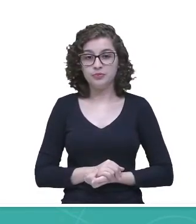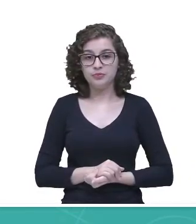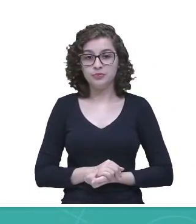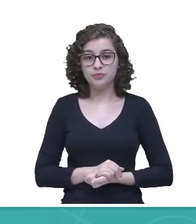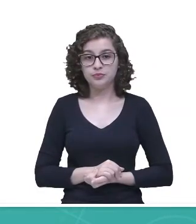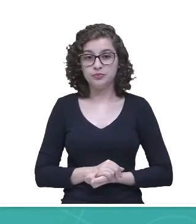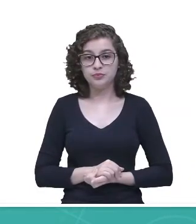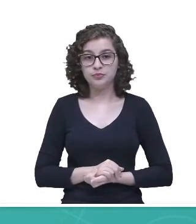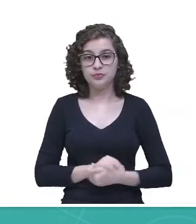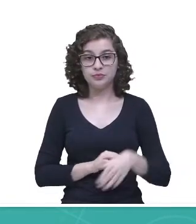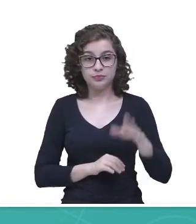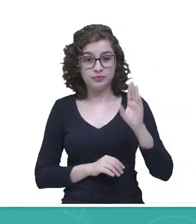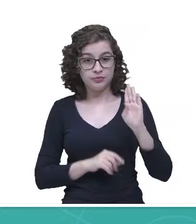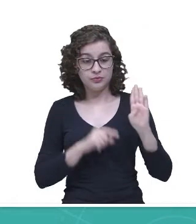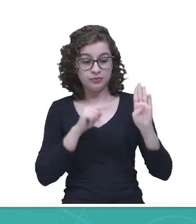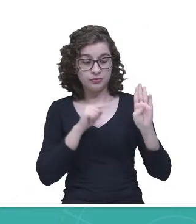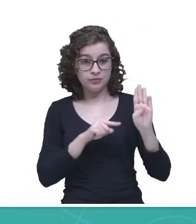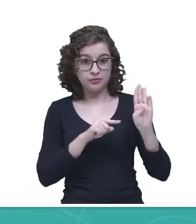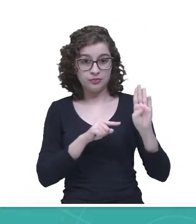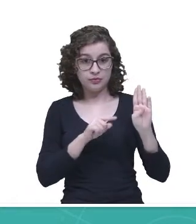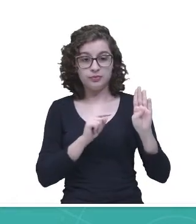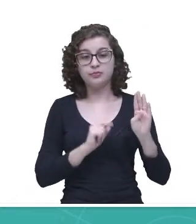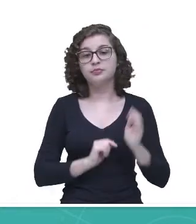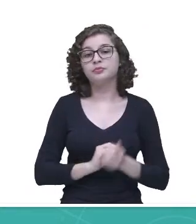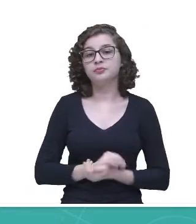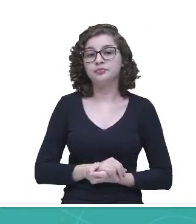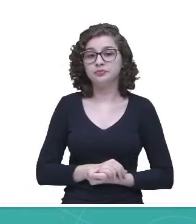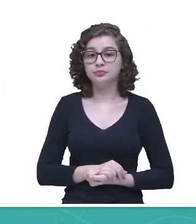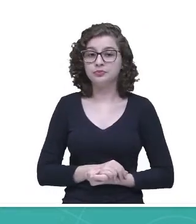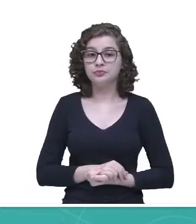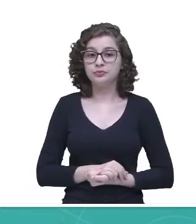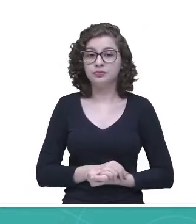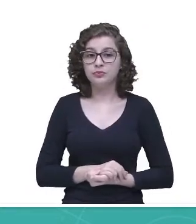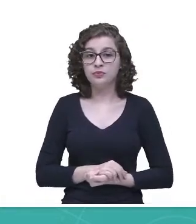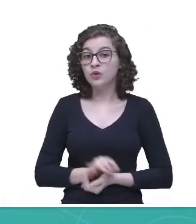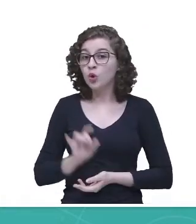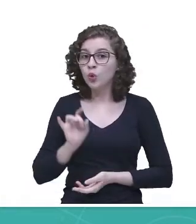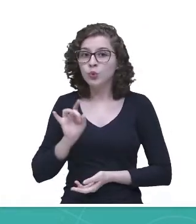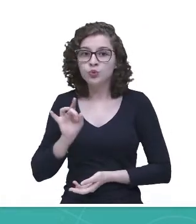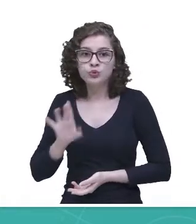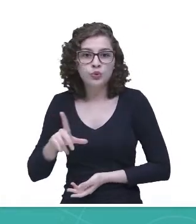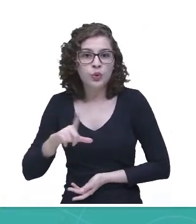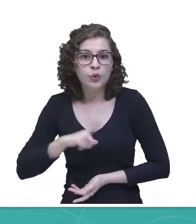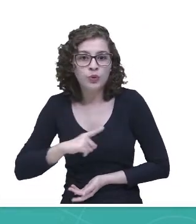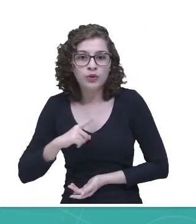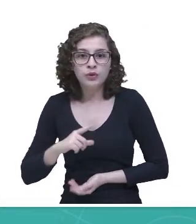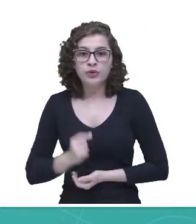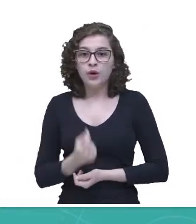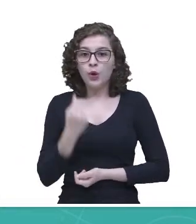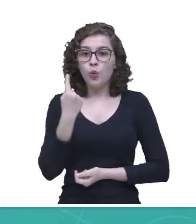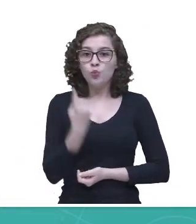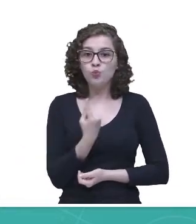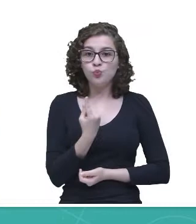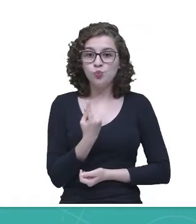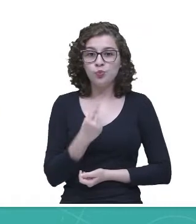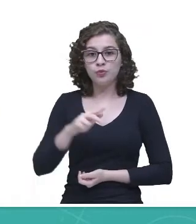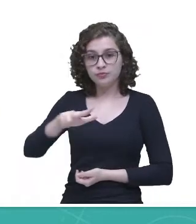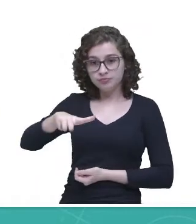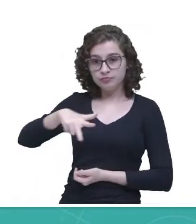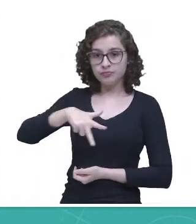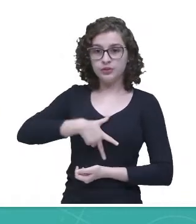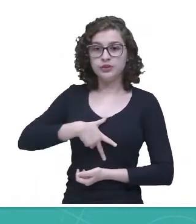Vamos adiante. Questão B. Existe somente uma